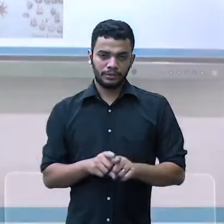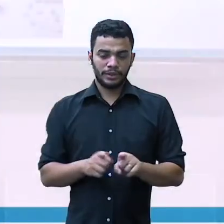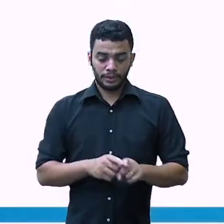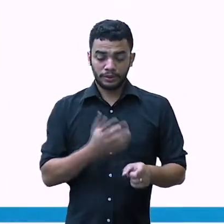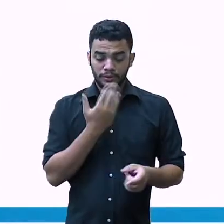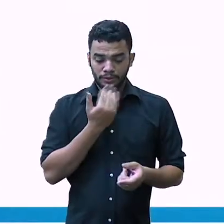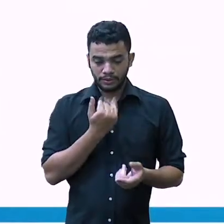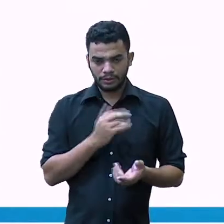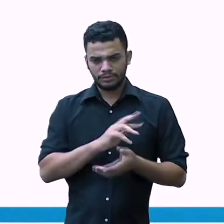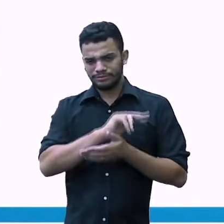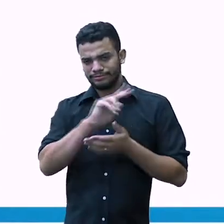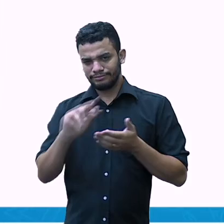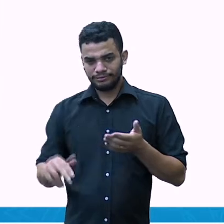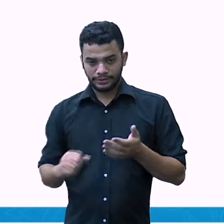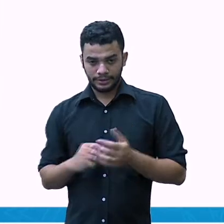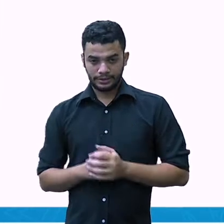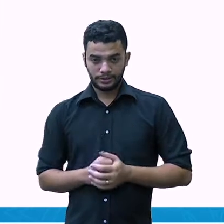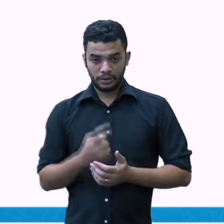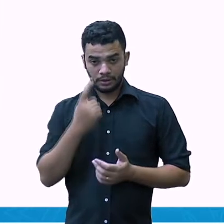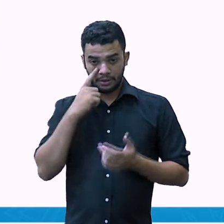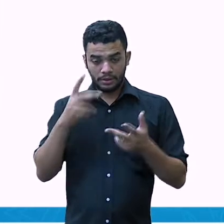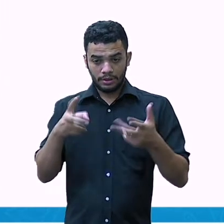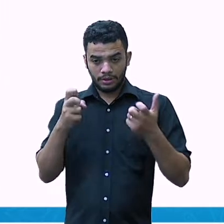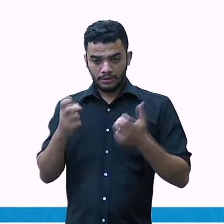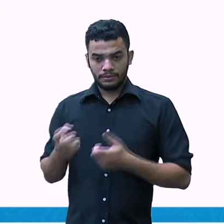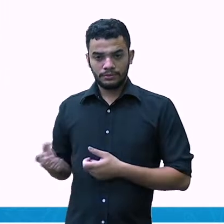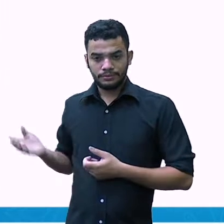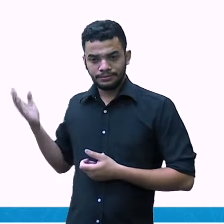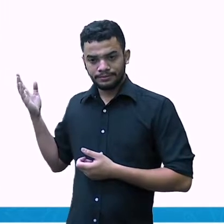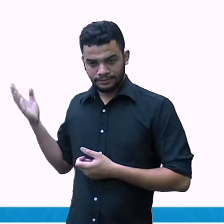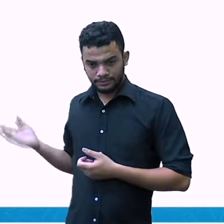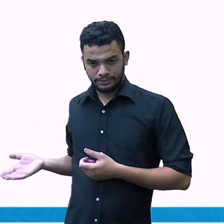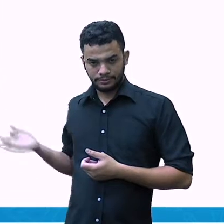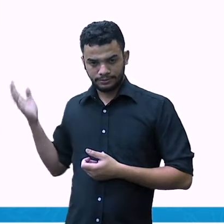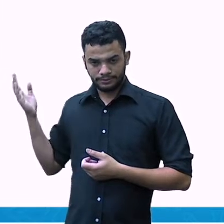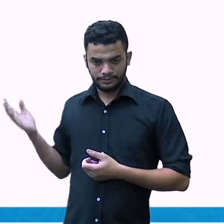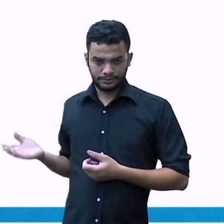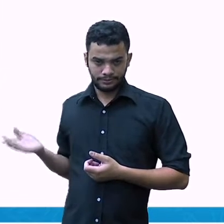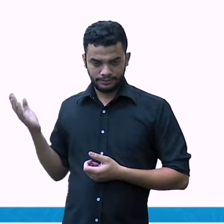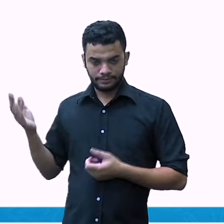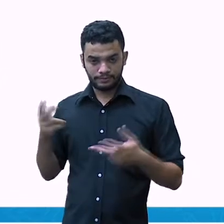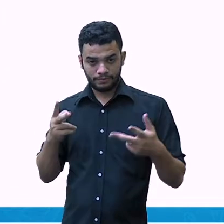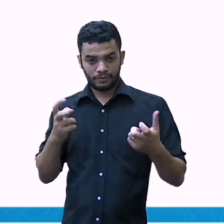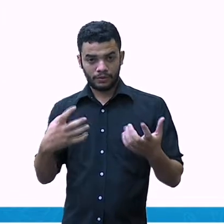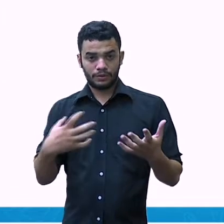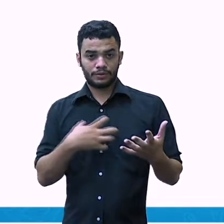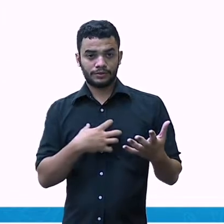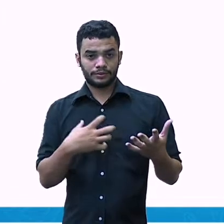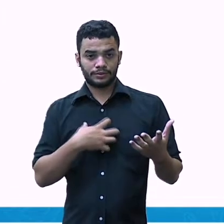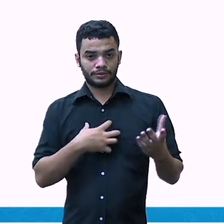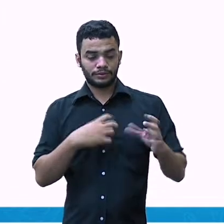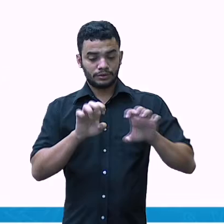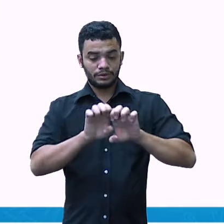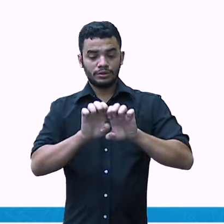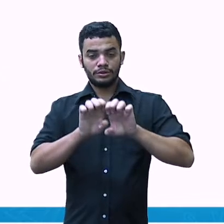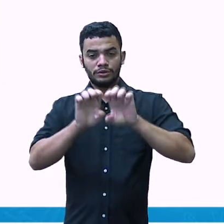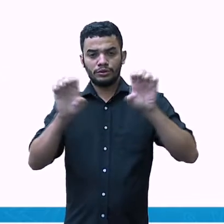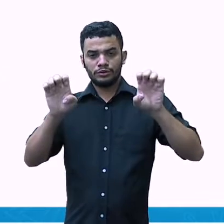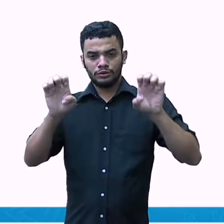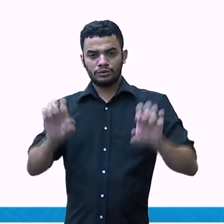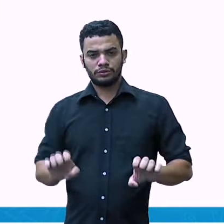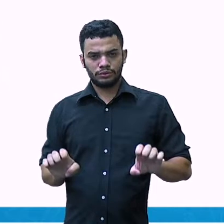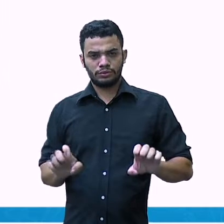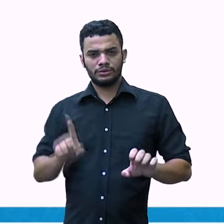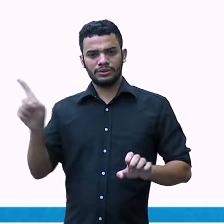Temos aqui, então, representado uma planta, tá? Quando se deu início lá na